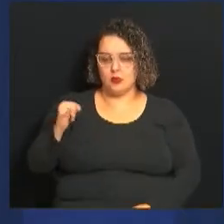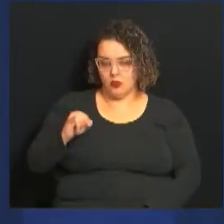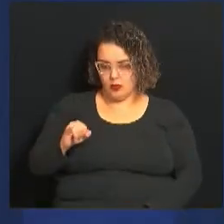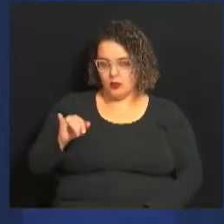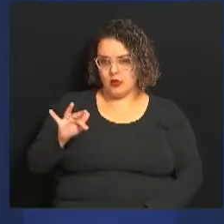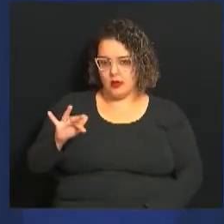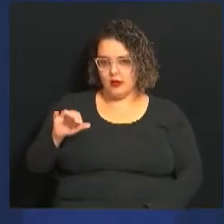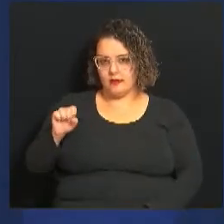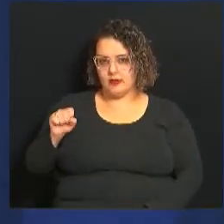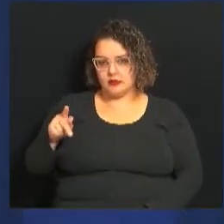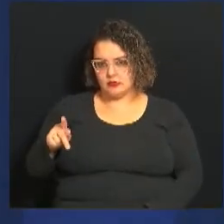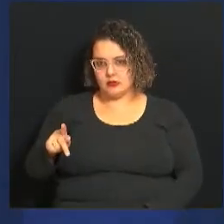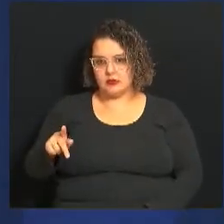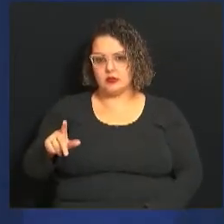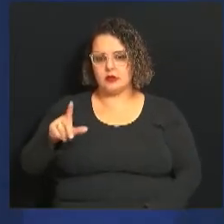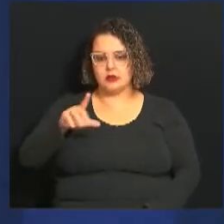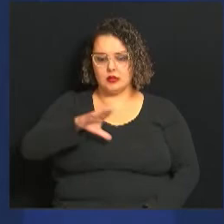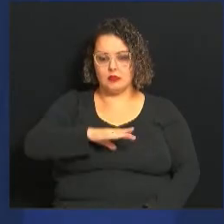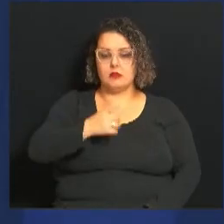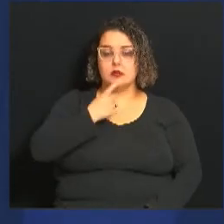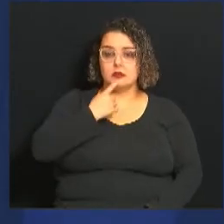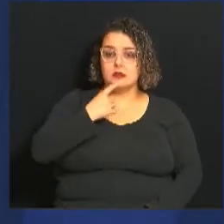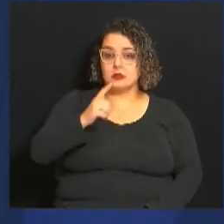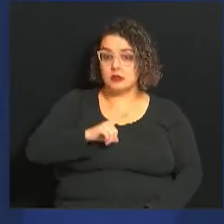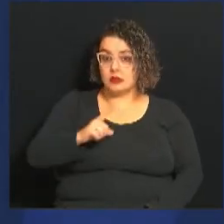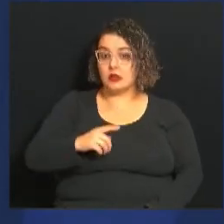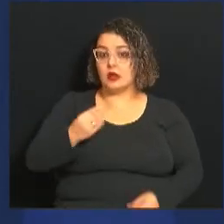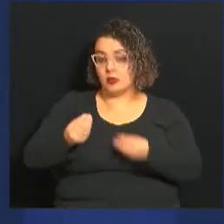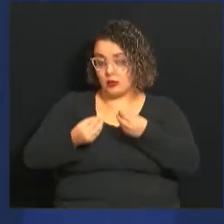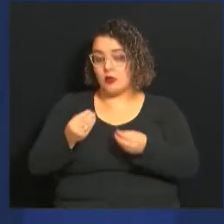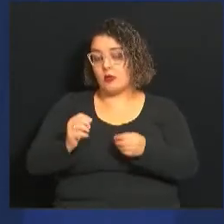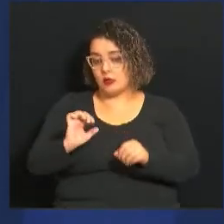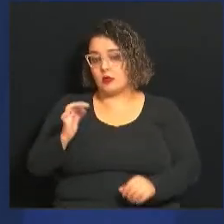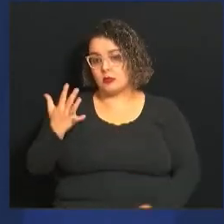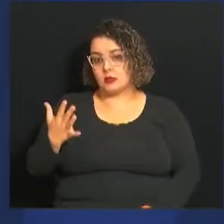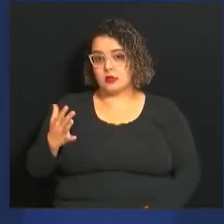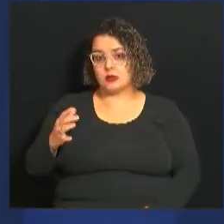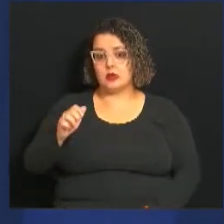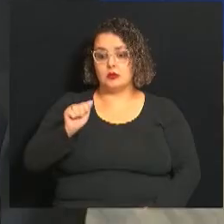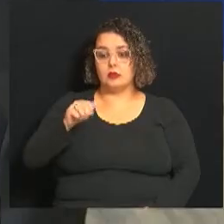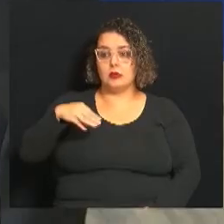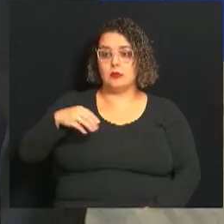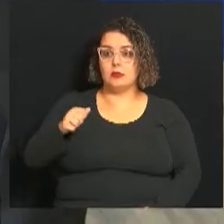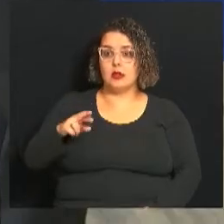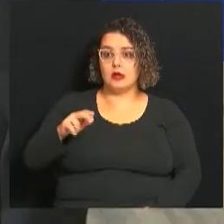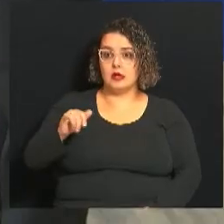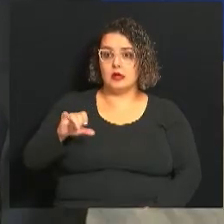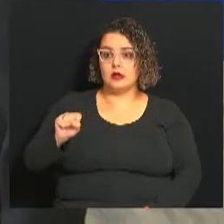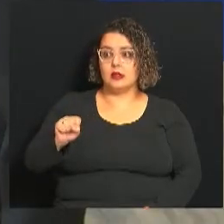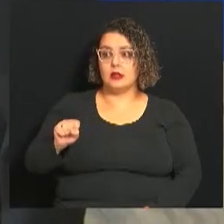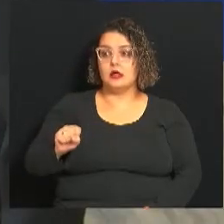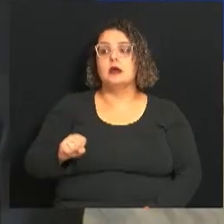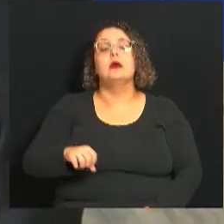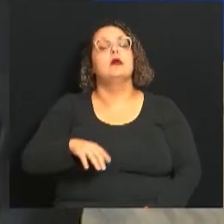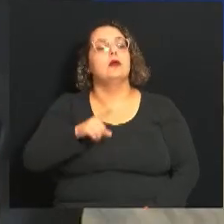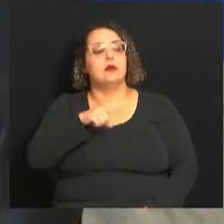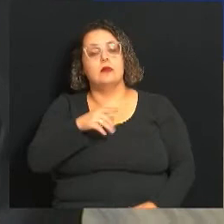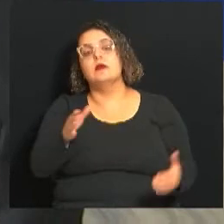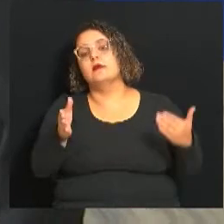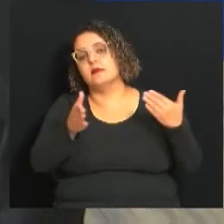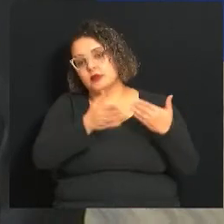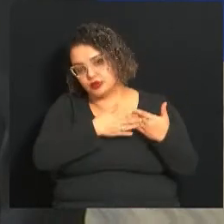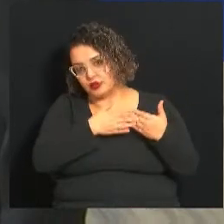tem demanda para isso, então a gente quer que você tenha um campus nos Amarais, a gente quer que tenha um campus... O dos Amarais foi fechado, Foi vereador? fechado.